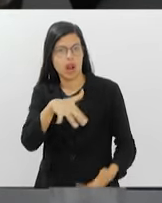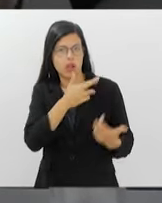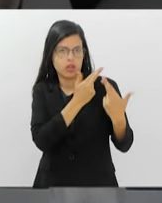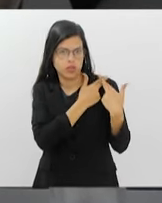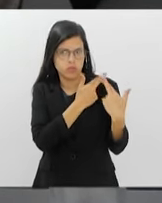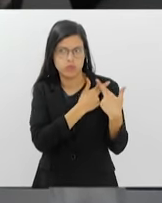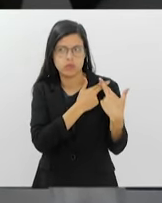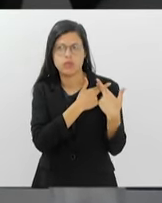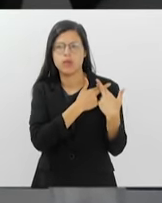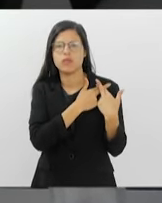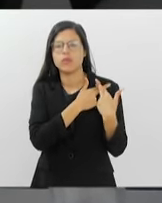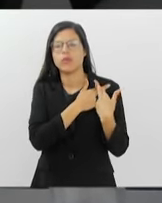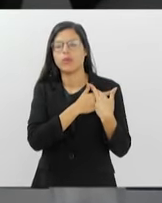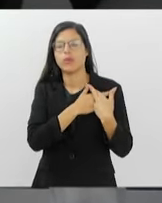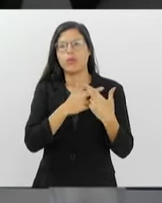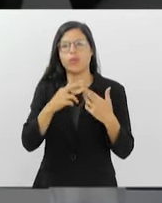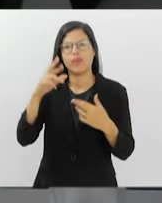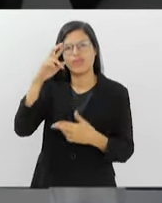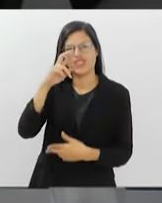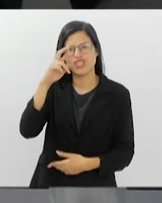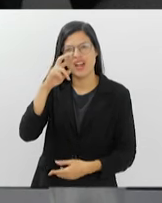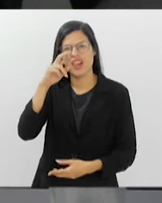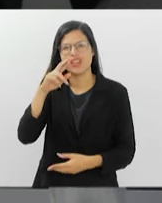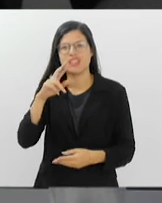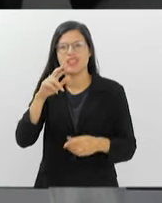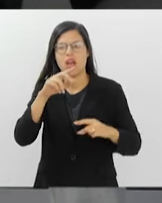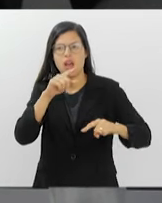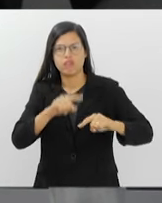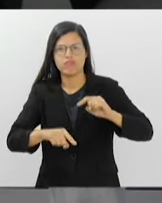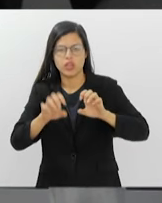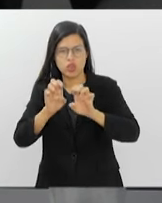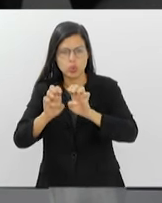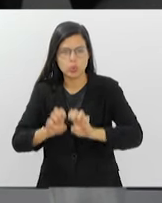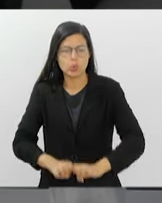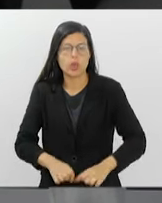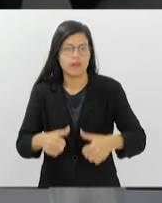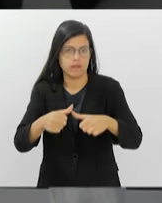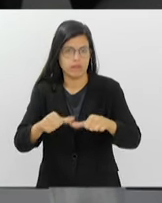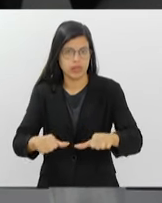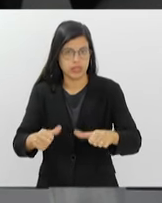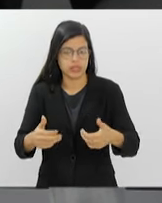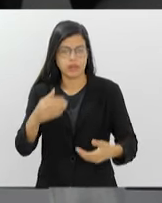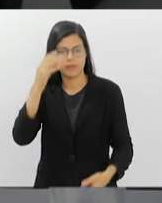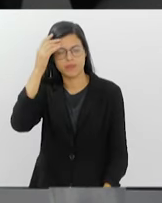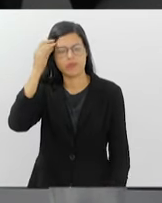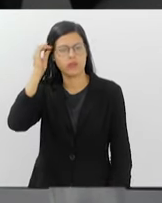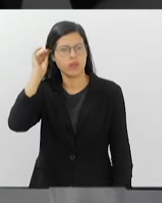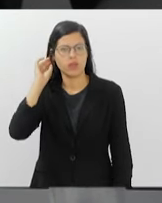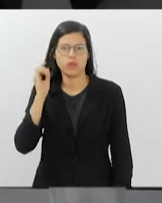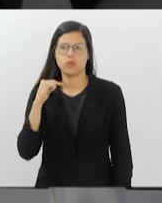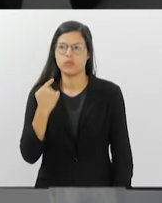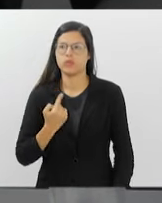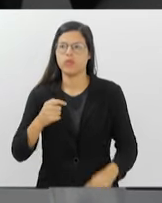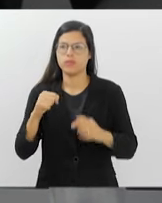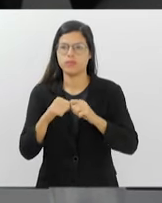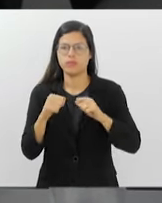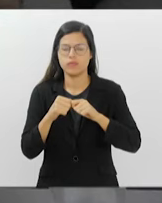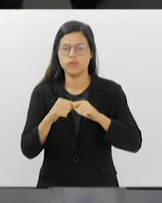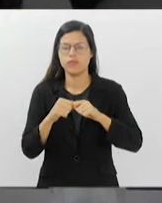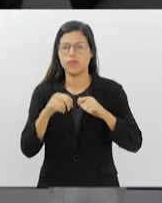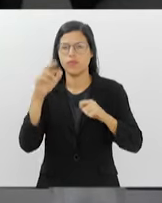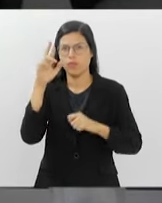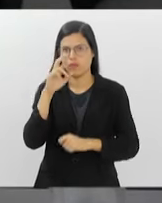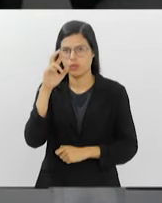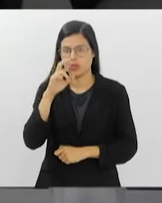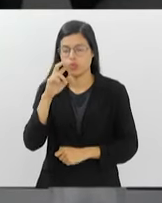fixas que estejam cumprindo né as normas de Segurança contra incen de pânico nós fizemos uma vistoria ontem de manhã e